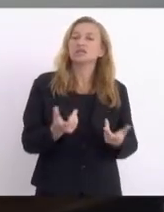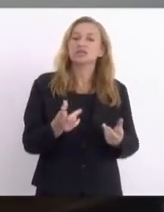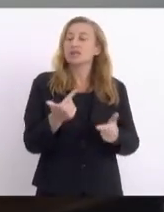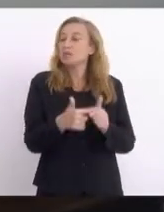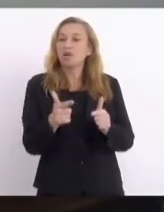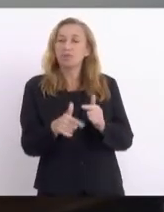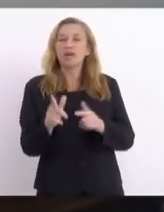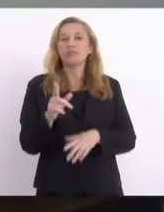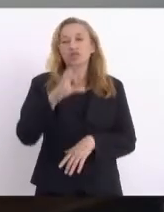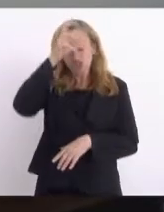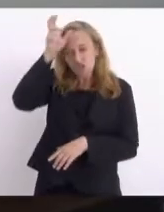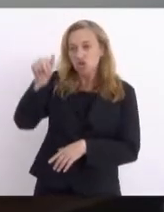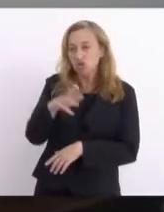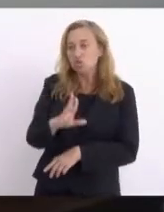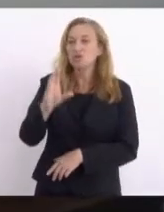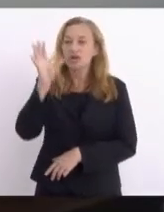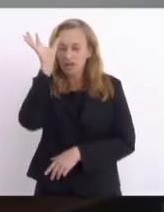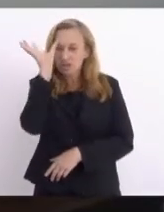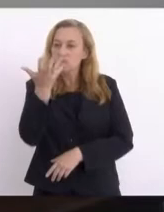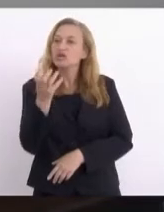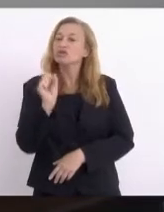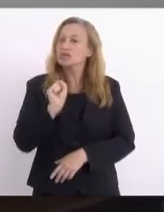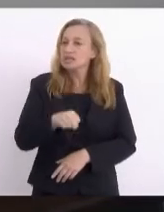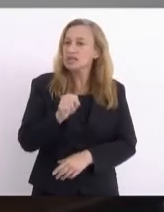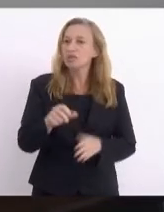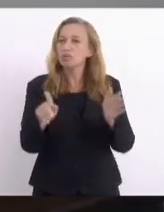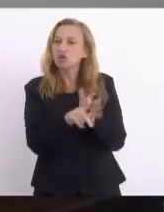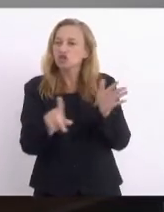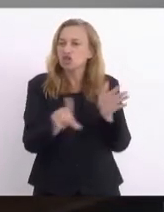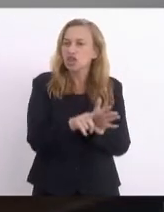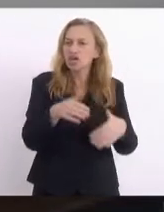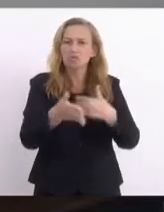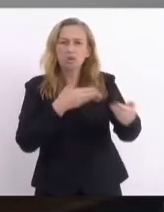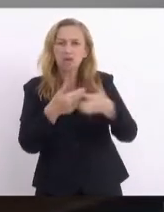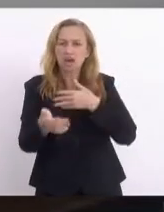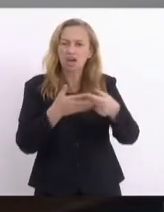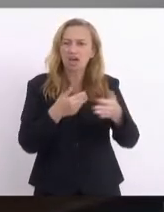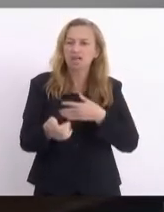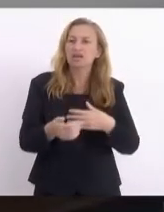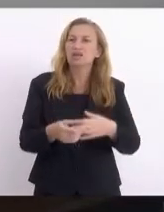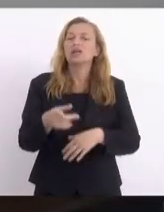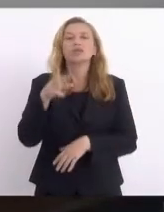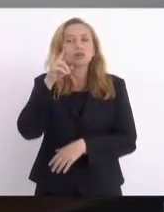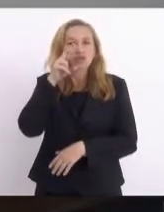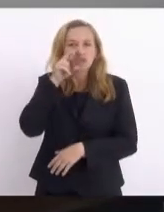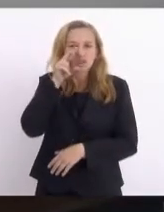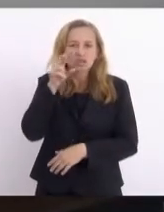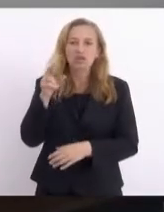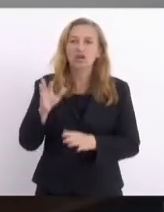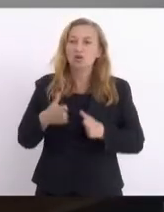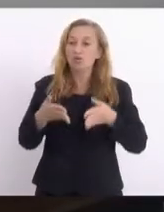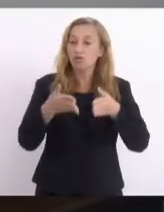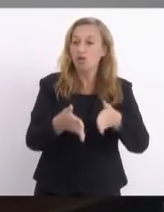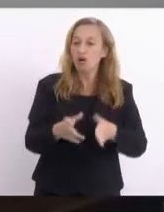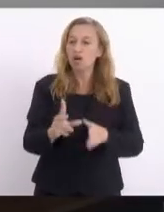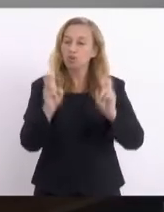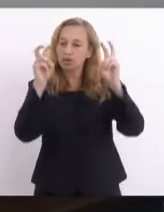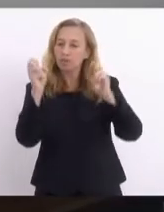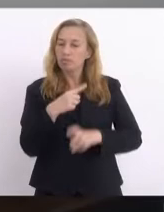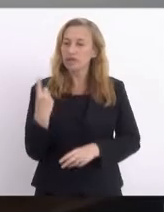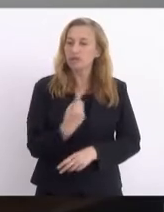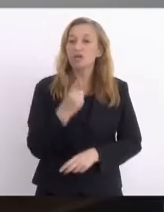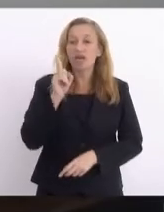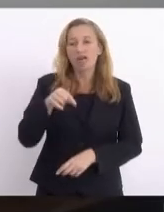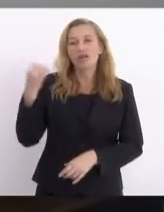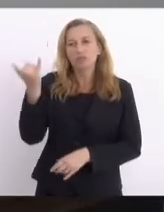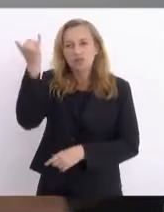aí concluo, que vai ser resolvido por um projeto de lei, qualquer que seja. Rosenberg pauta esse tema para nós, é uma pauta